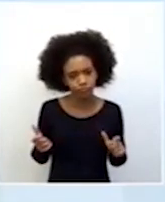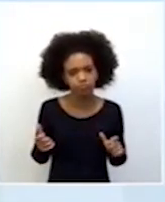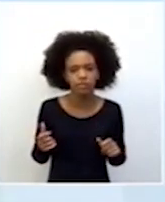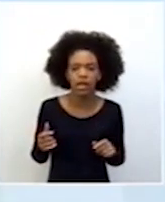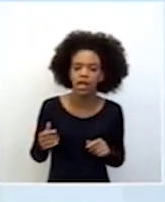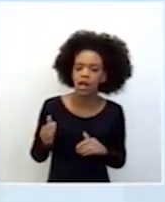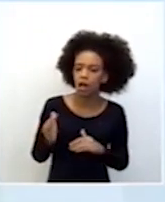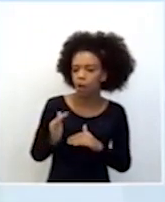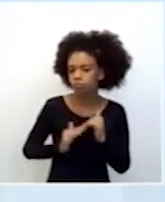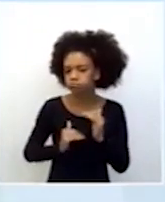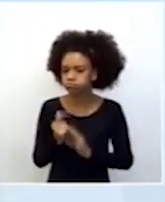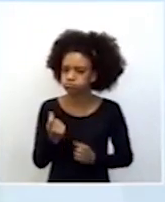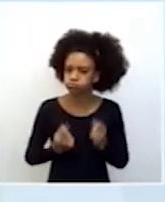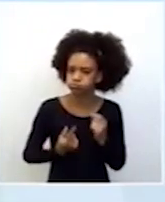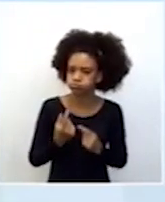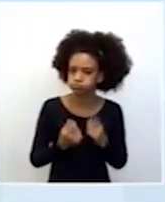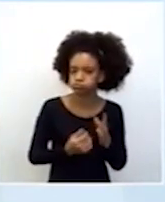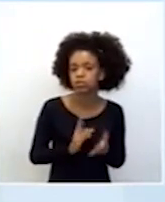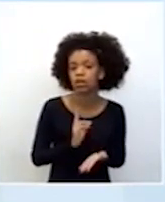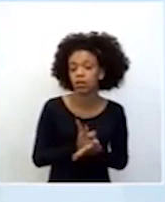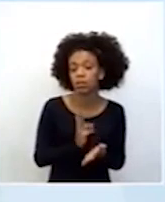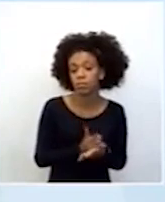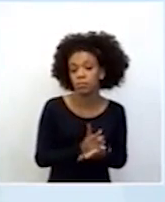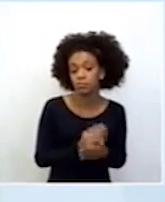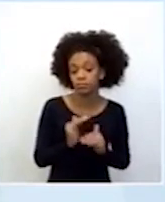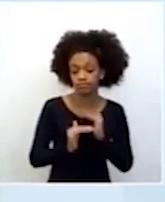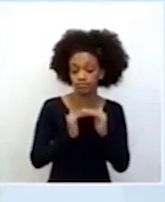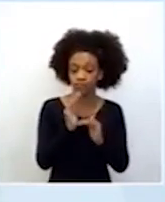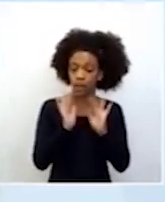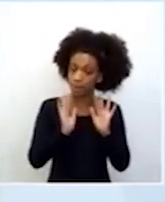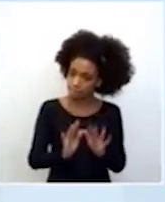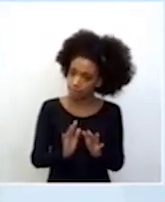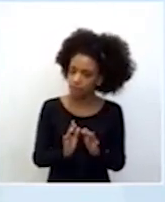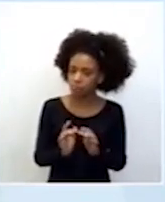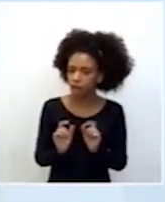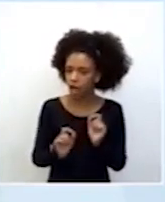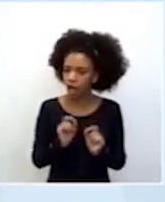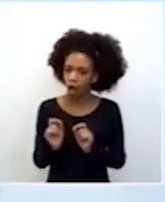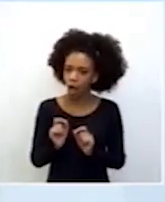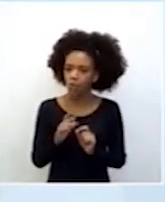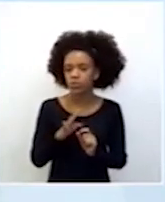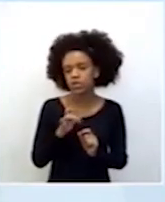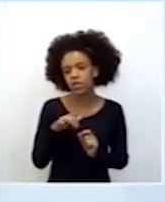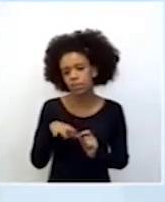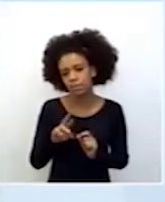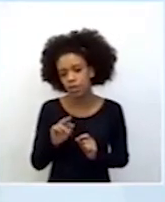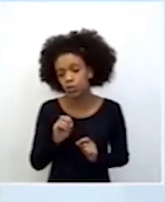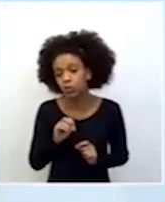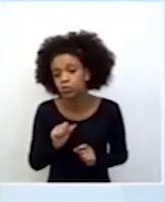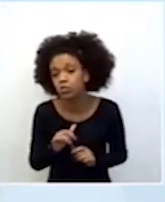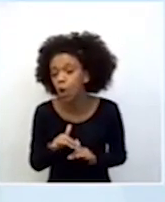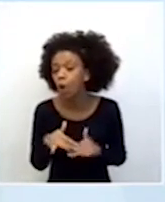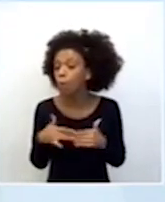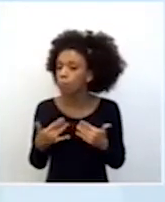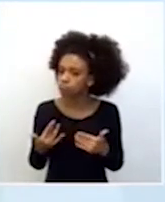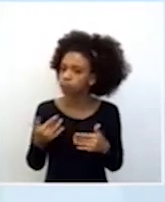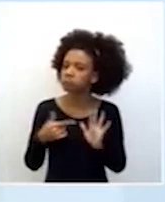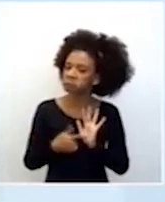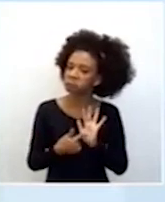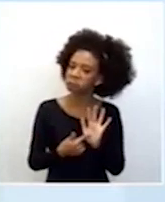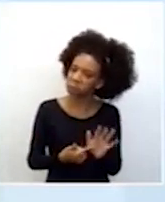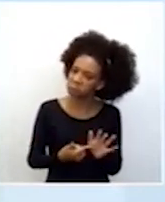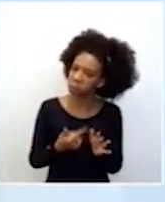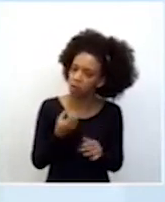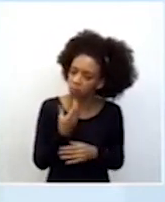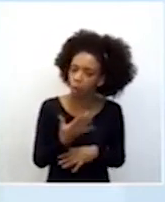são empregadas em uma mesma produção, mas certos elementos mostram-se frequentes ou mesmo